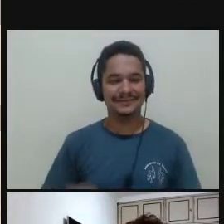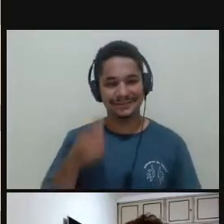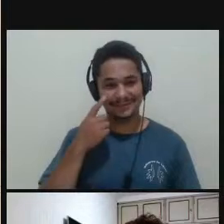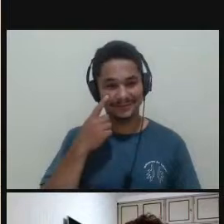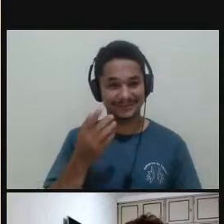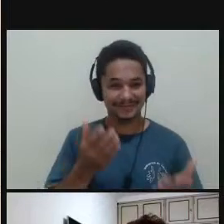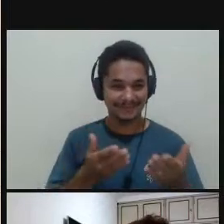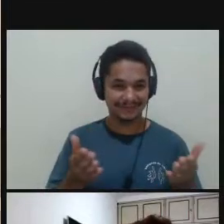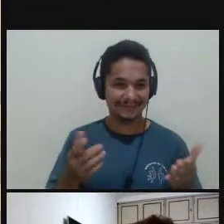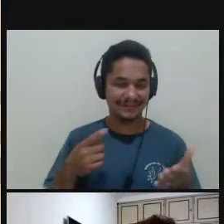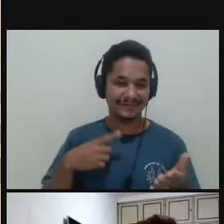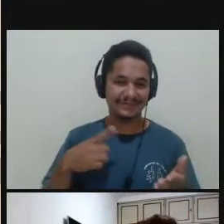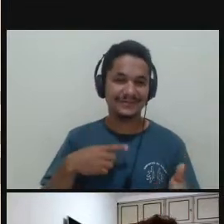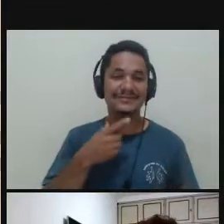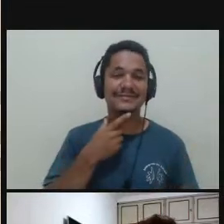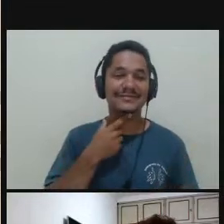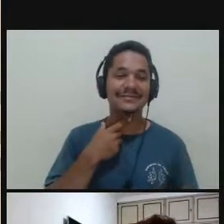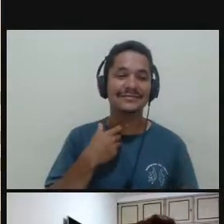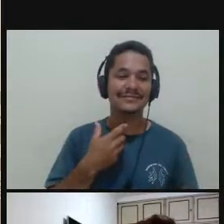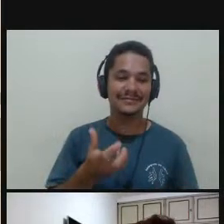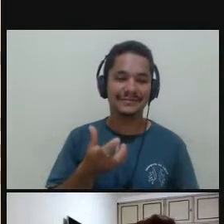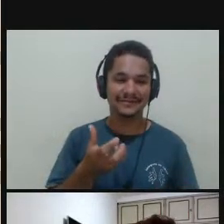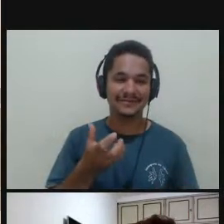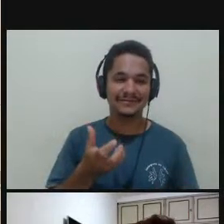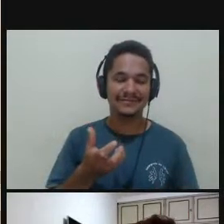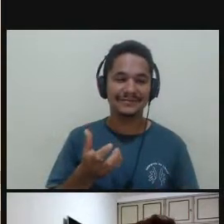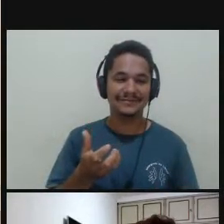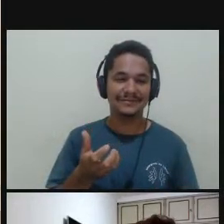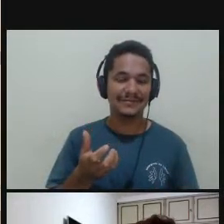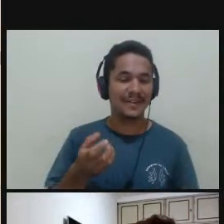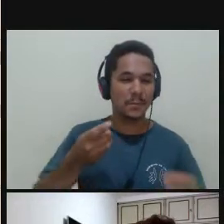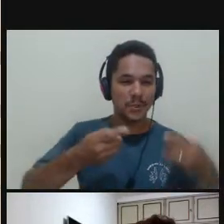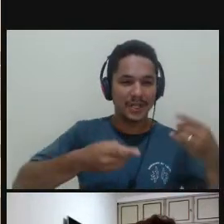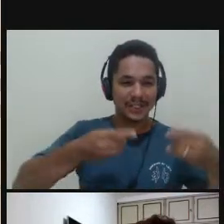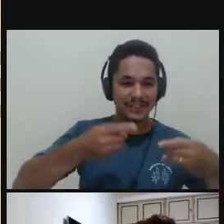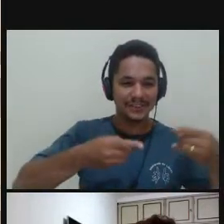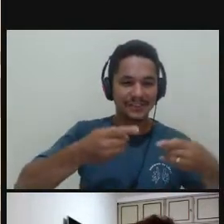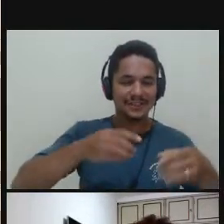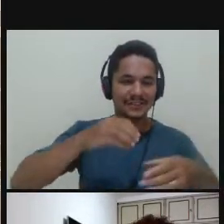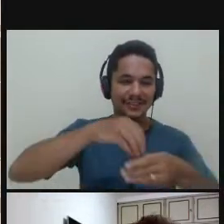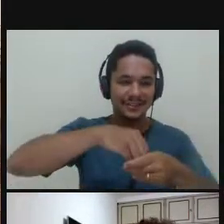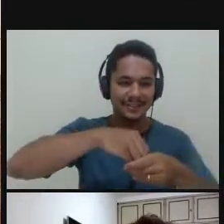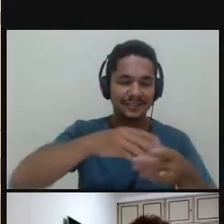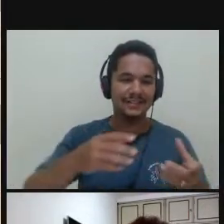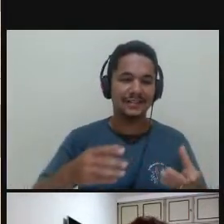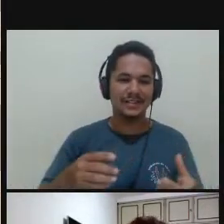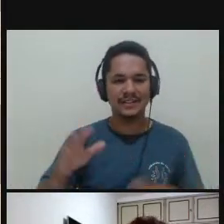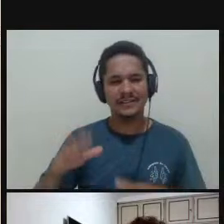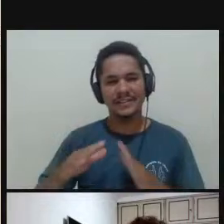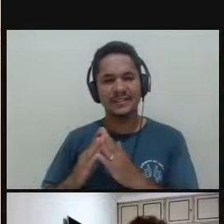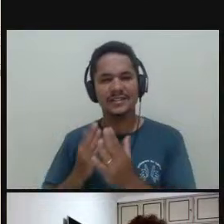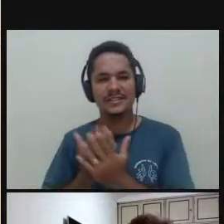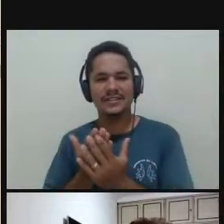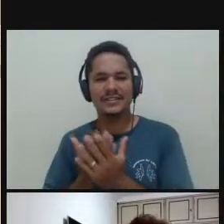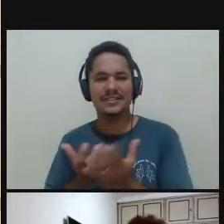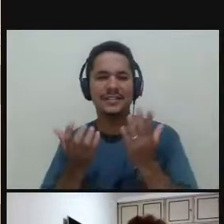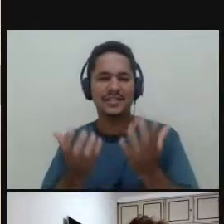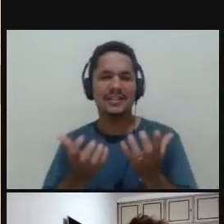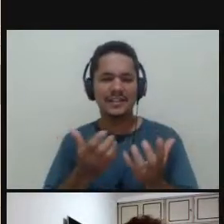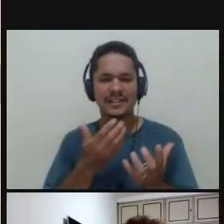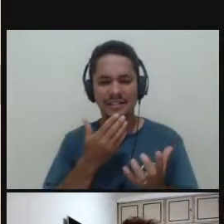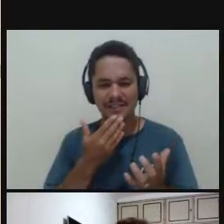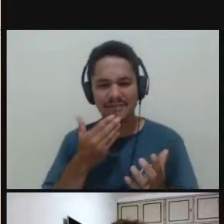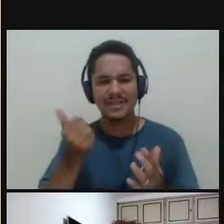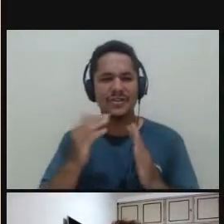tem desejo, então, de já começar, né, na vida política, às vezes fica só na escola, falando, ah, eu queria que a escola fosse assim, eu queria